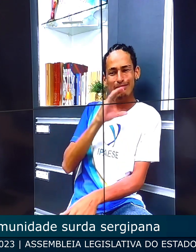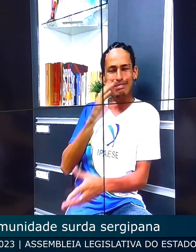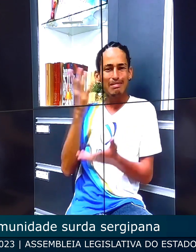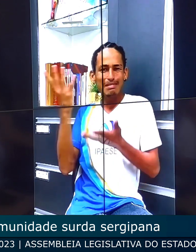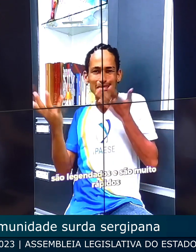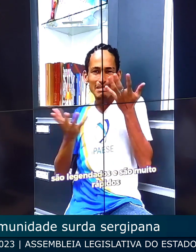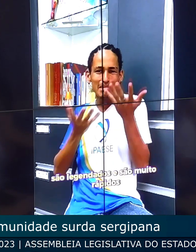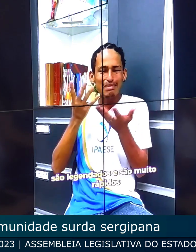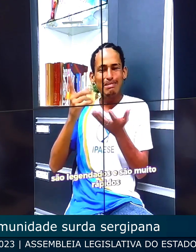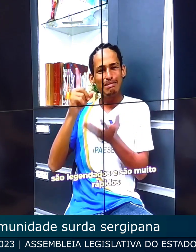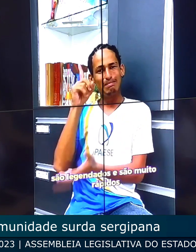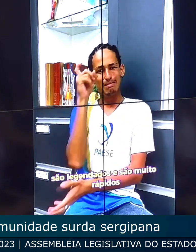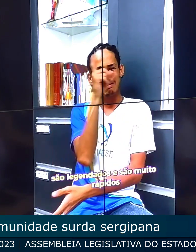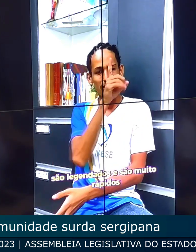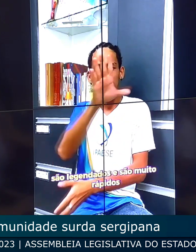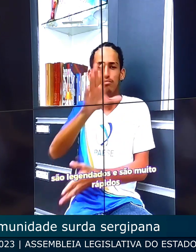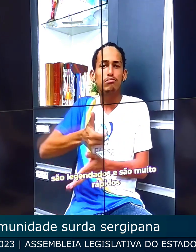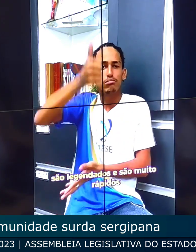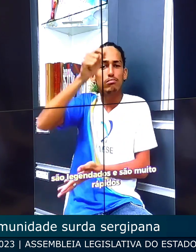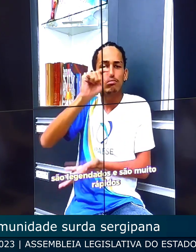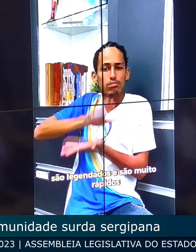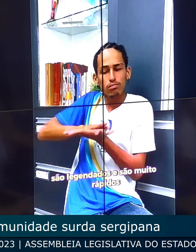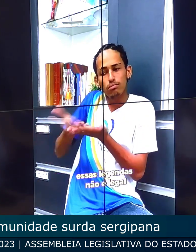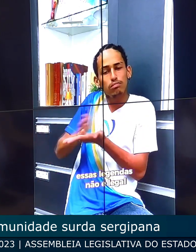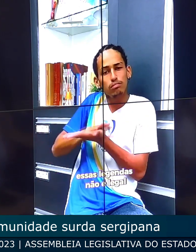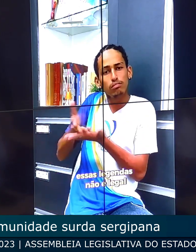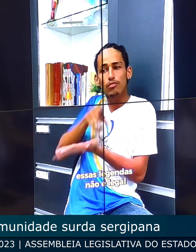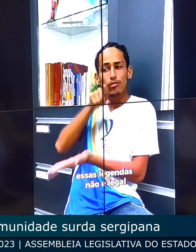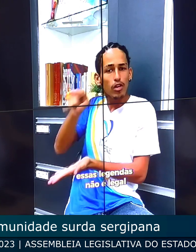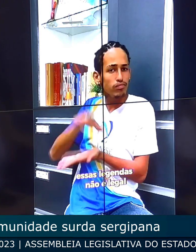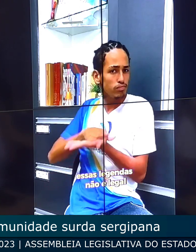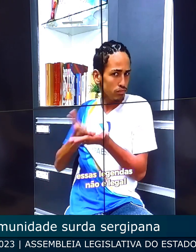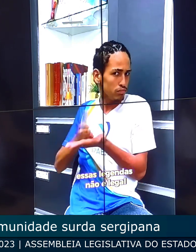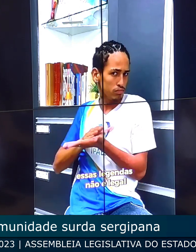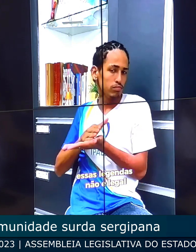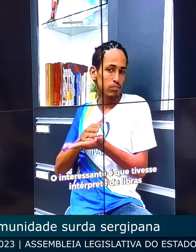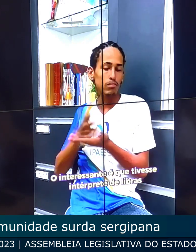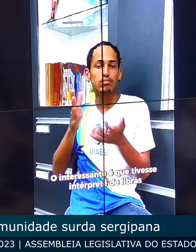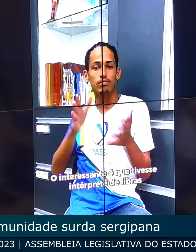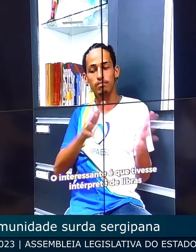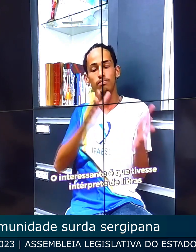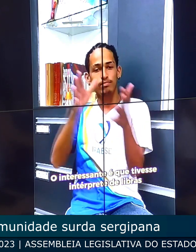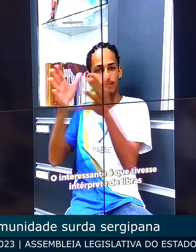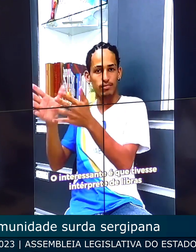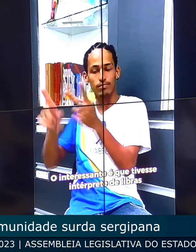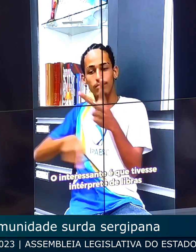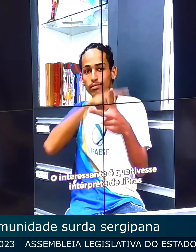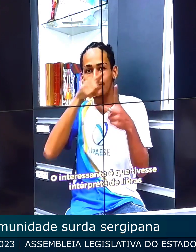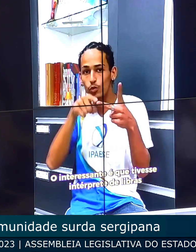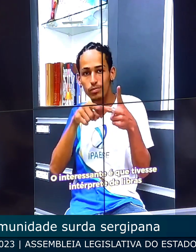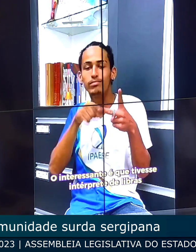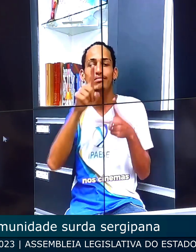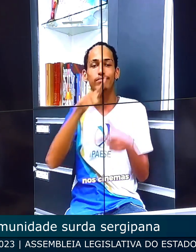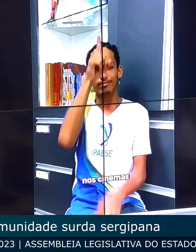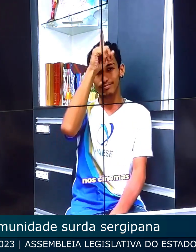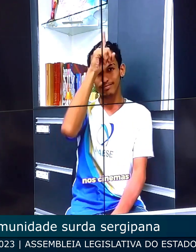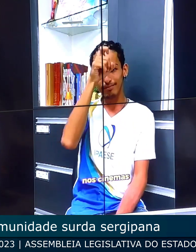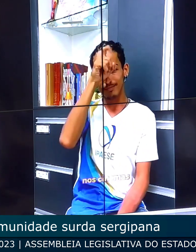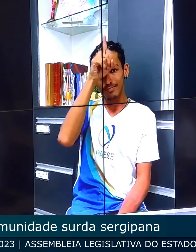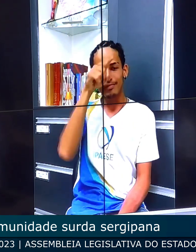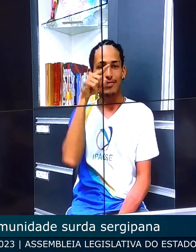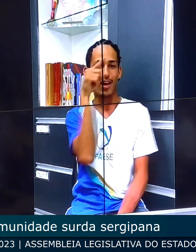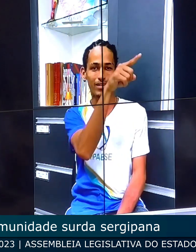cinemas. São legendados e são muito rápidos essas legendas, não é legal? O interessante é que tivesse intérprete de Libras nos